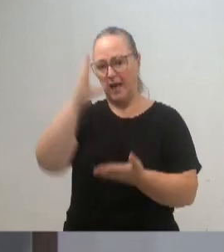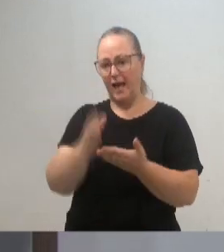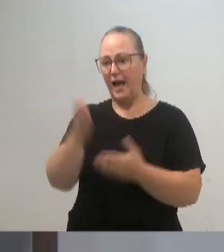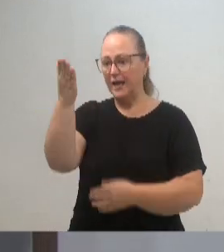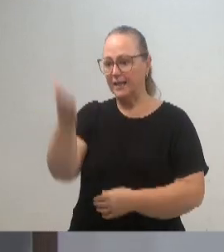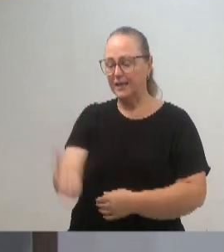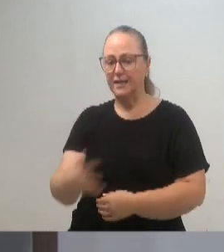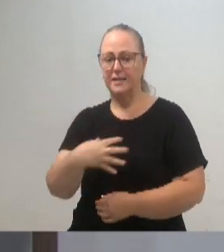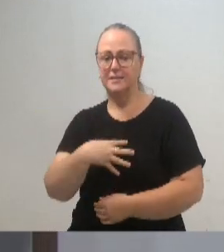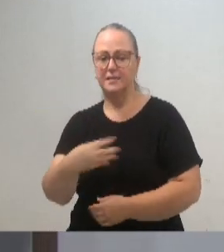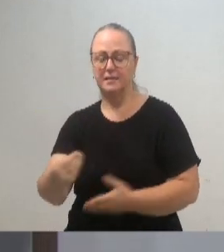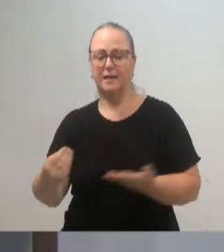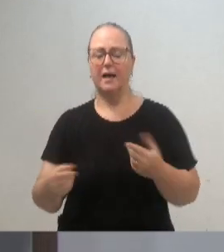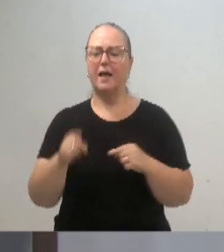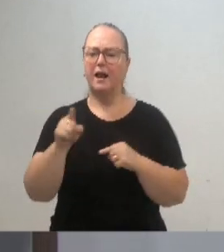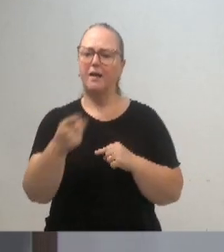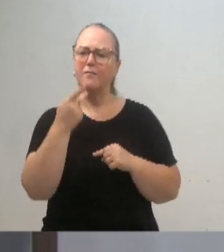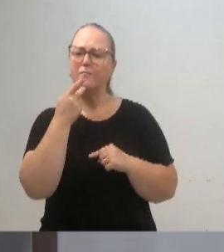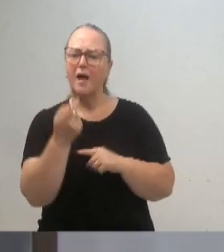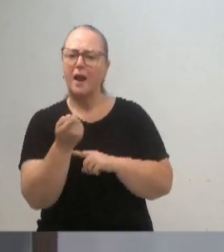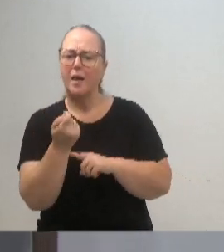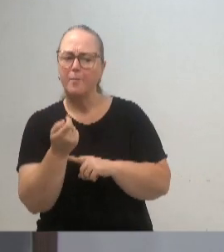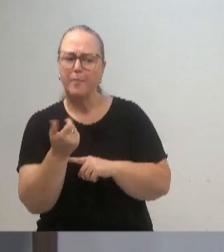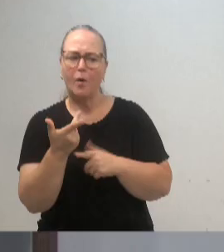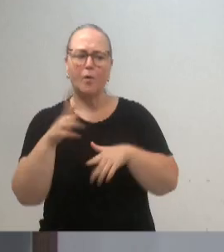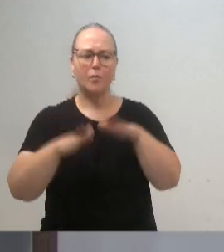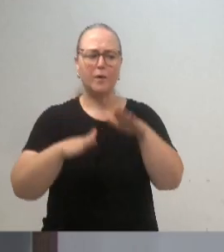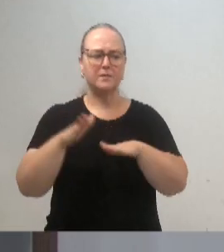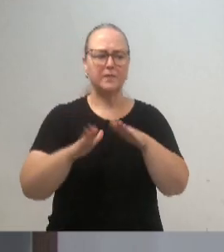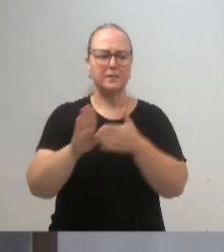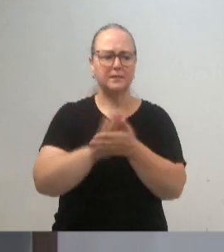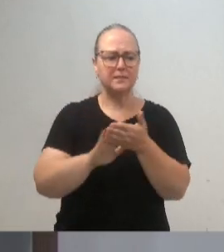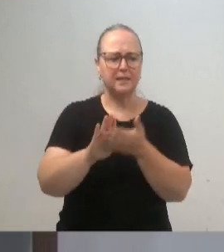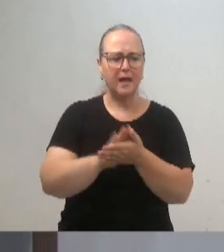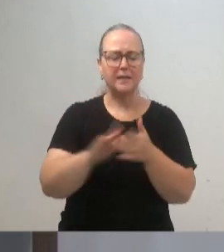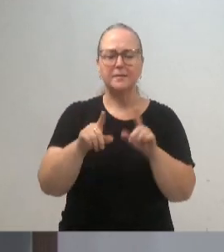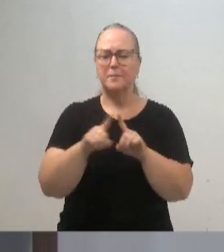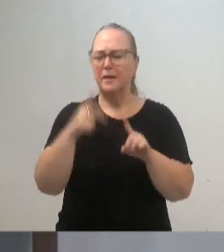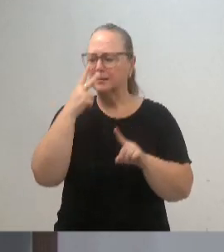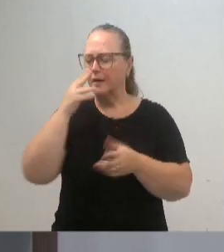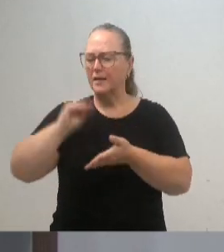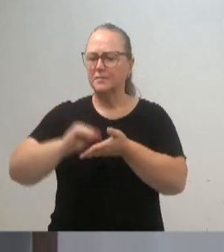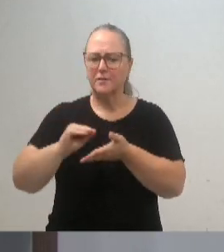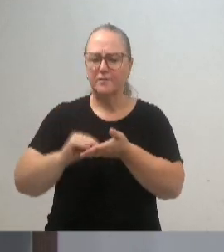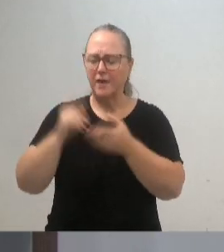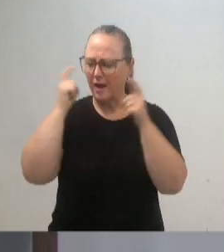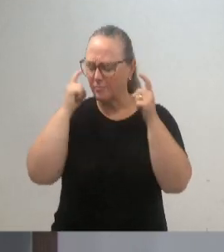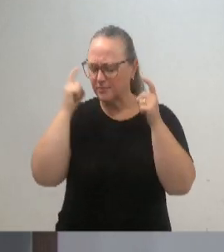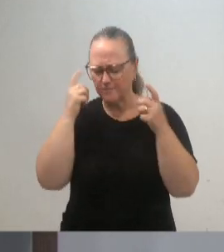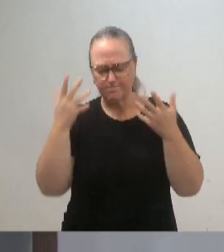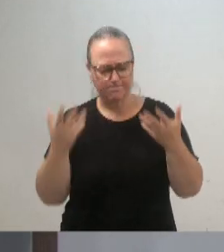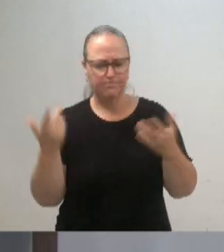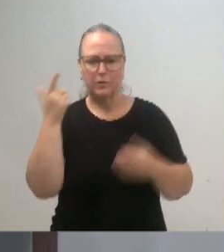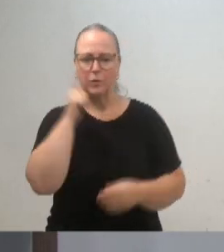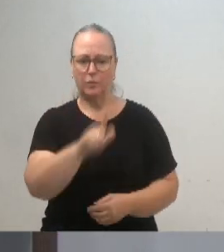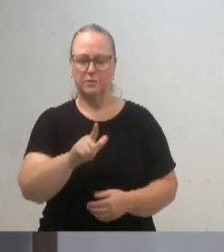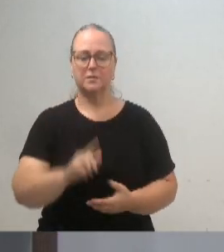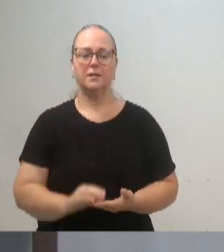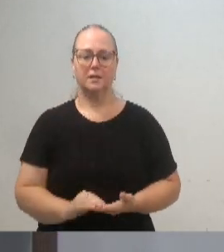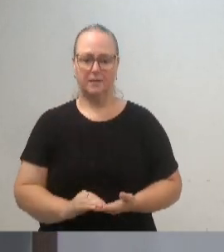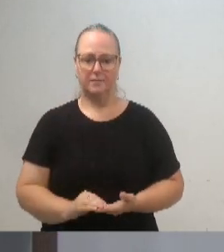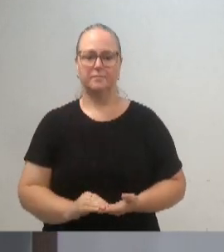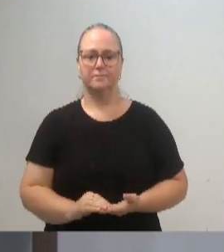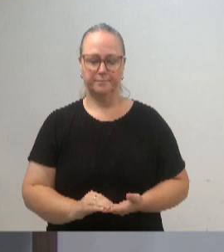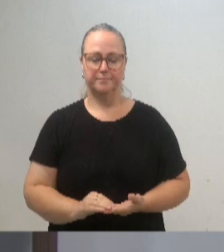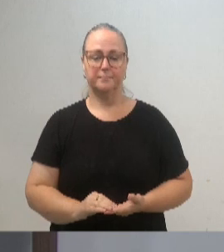de fala ou pouco falante não faz dela um ser menos pensante. Ela sabe muito mais do que imaginamos.